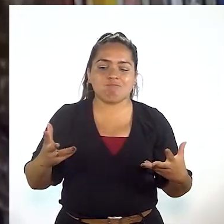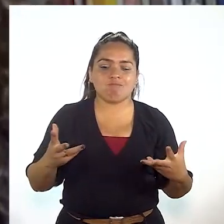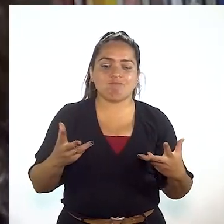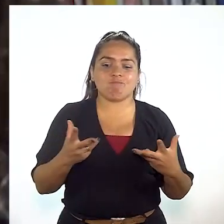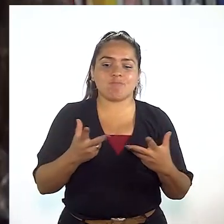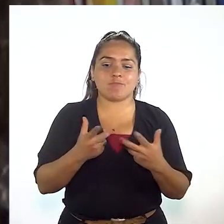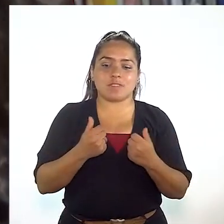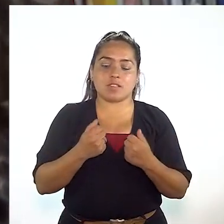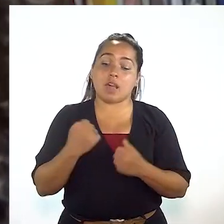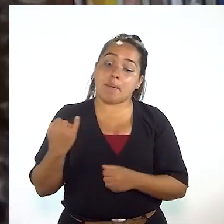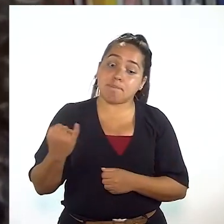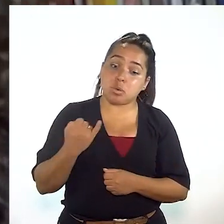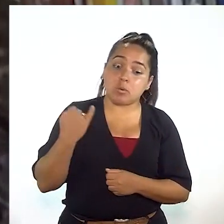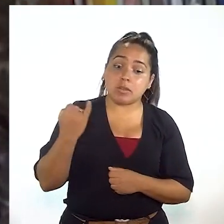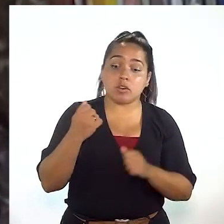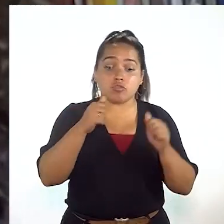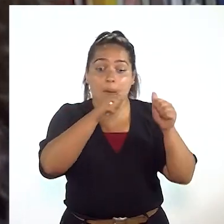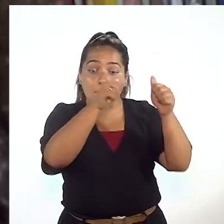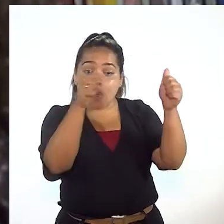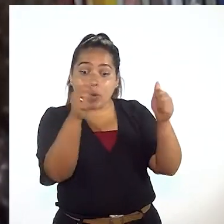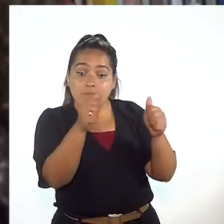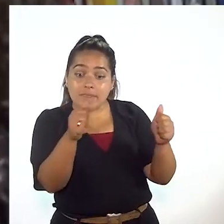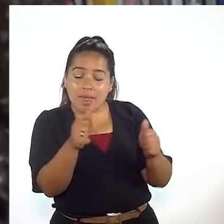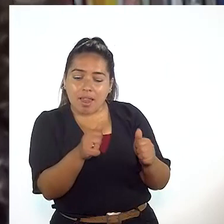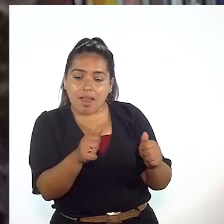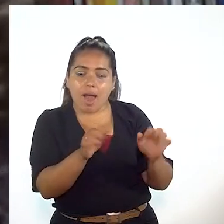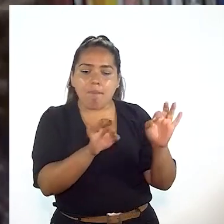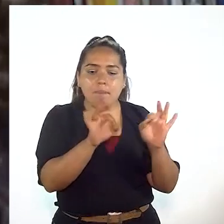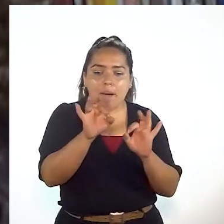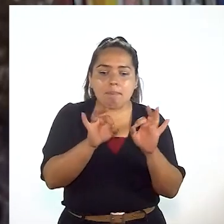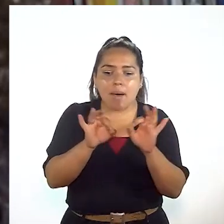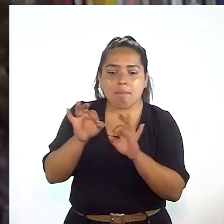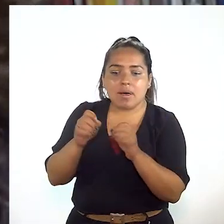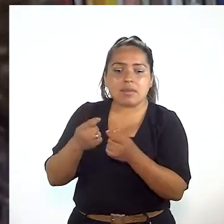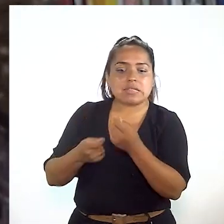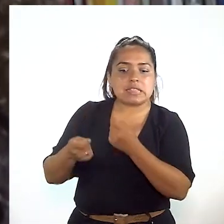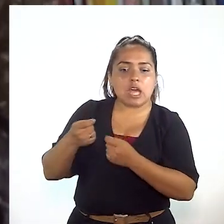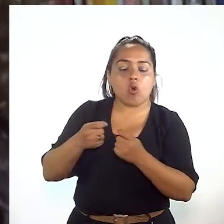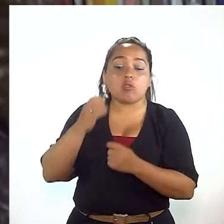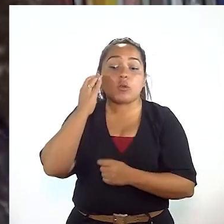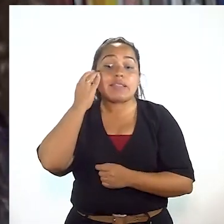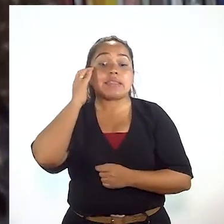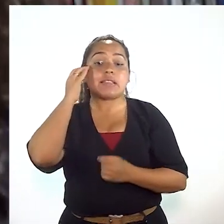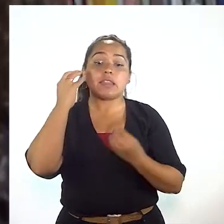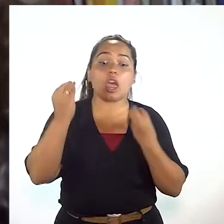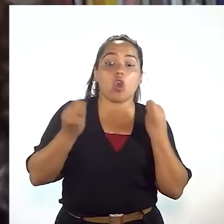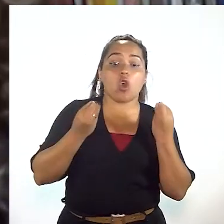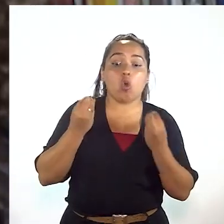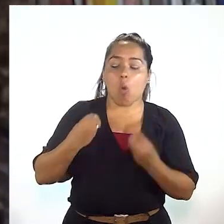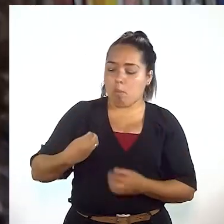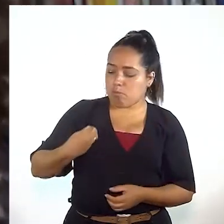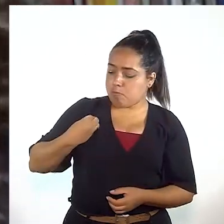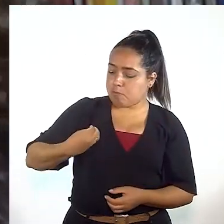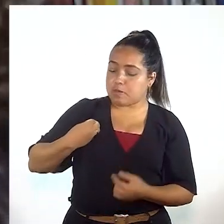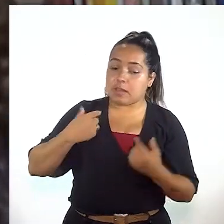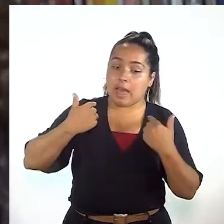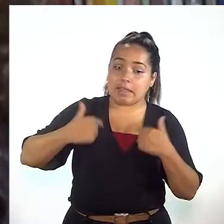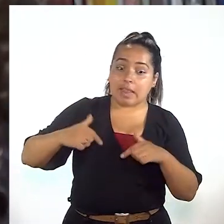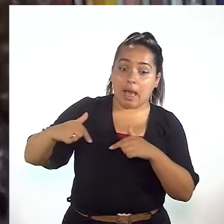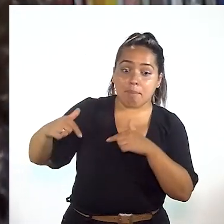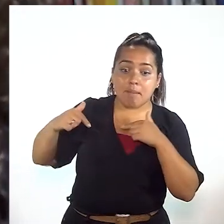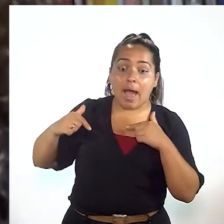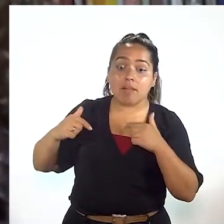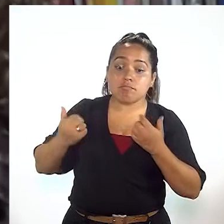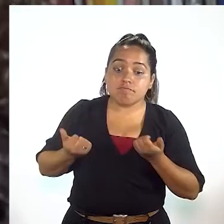rede para cursos, para capacitação. A gente vê o quanto é importante a modelagem de negócio, o quanto é importante